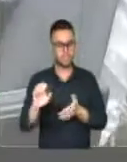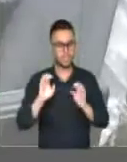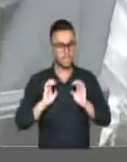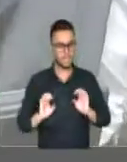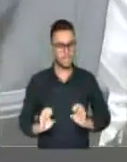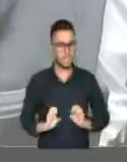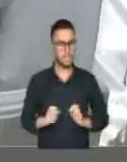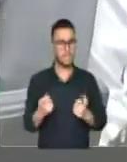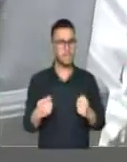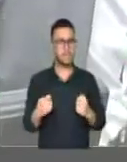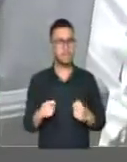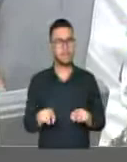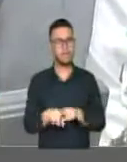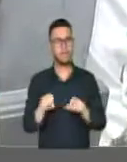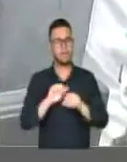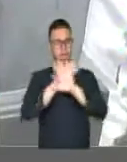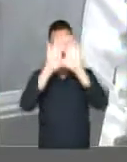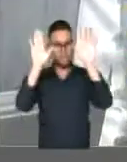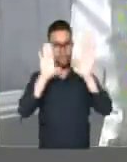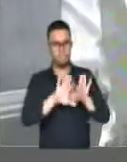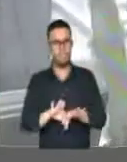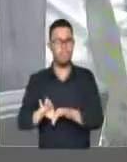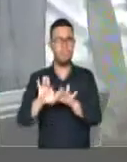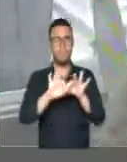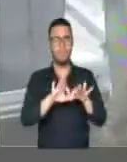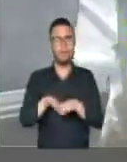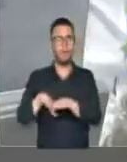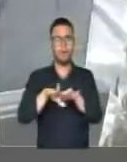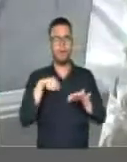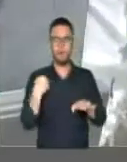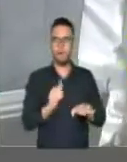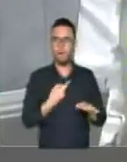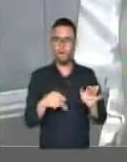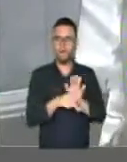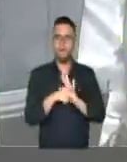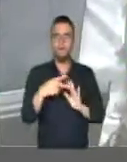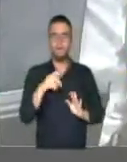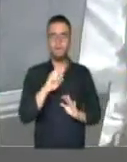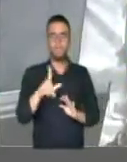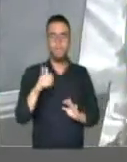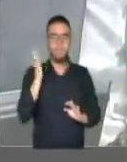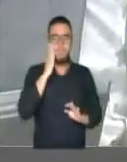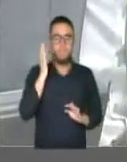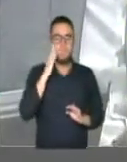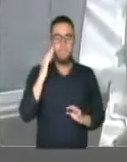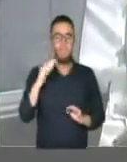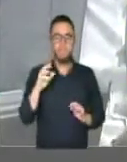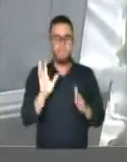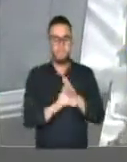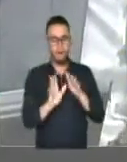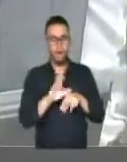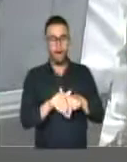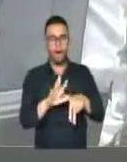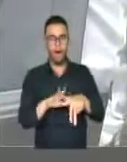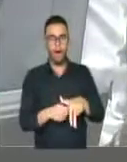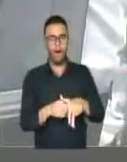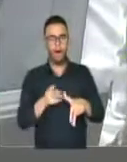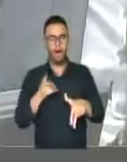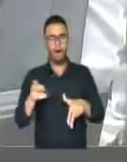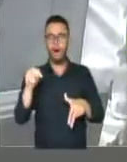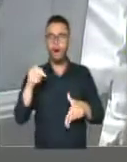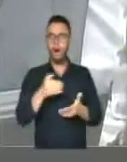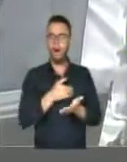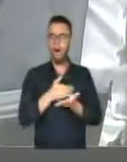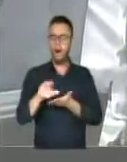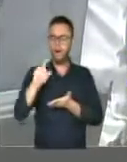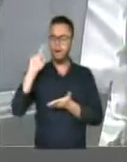da transparência democrática. Nós, do PSOL, sabemos que a corrupção no Brasil é sistêmica, é continuada e é